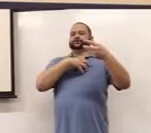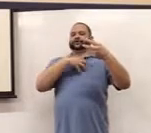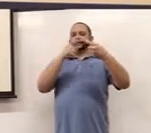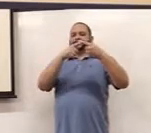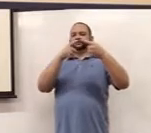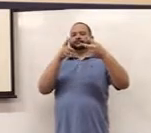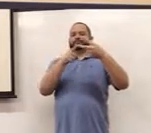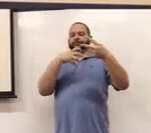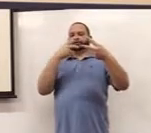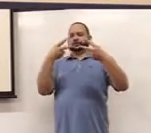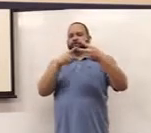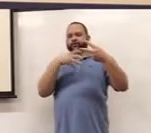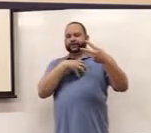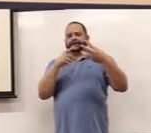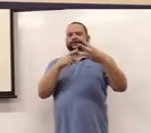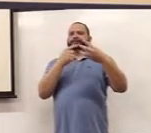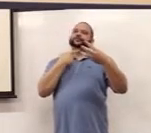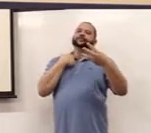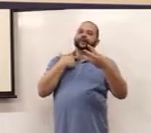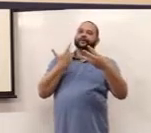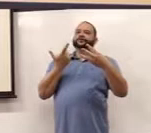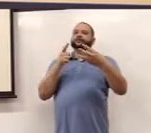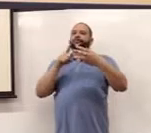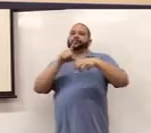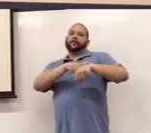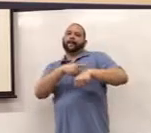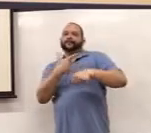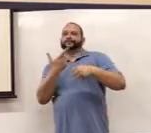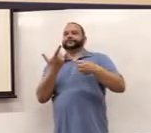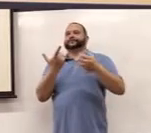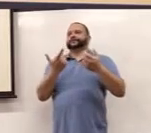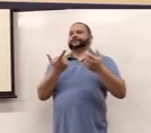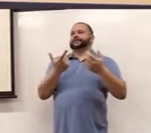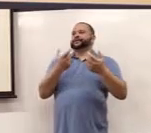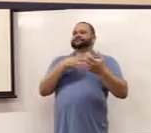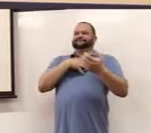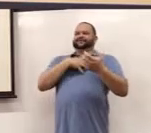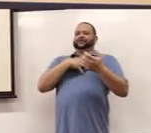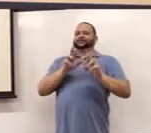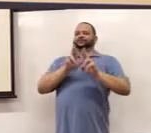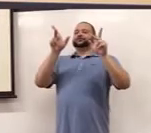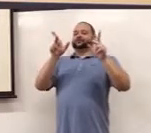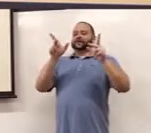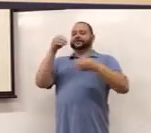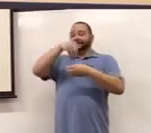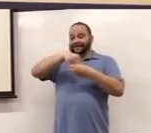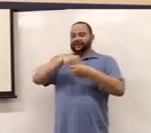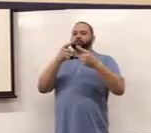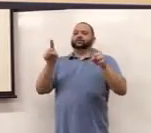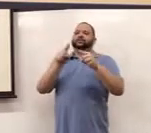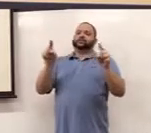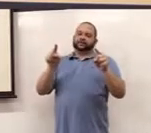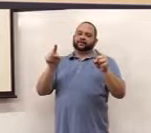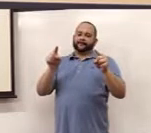estilos, ou quatro vontades, quatro momentos, quatro estados de espírito diferentes, né? Na